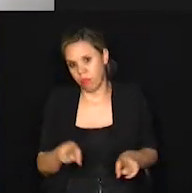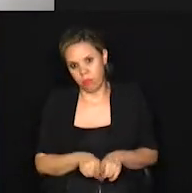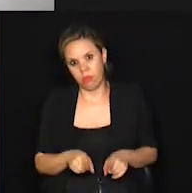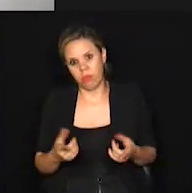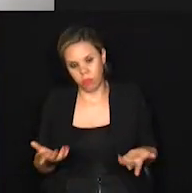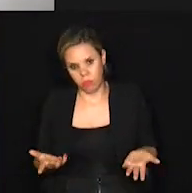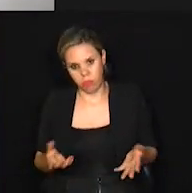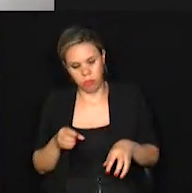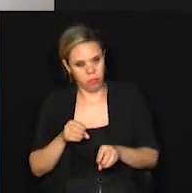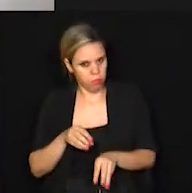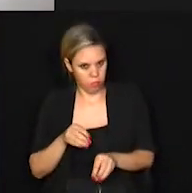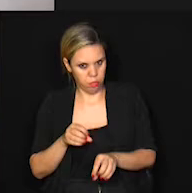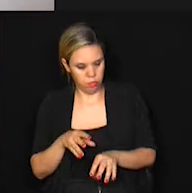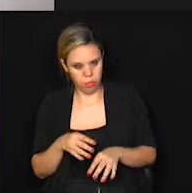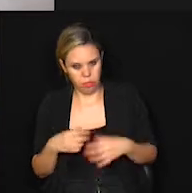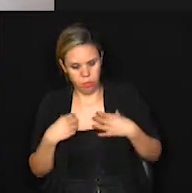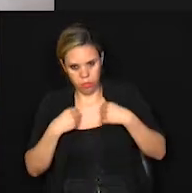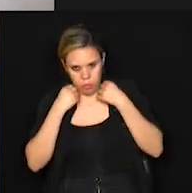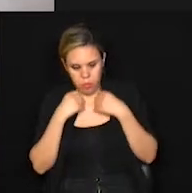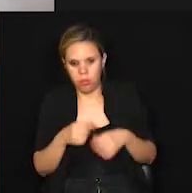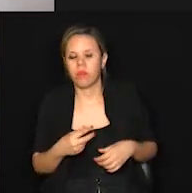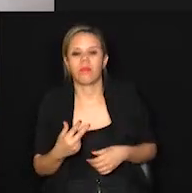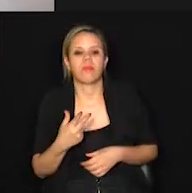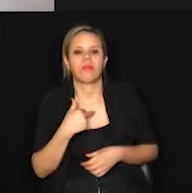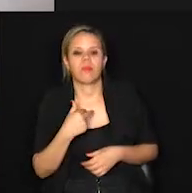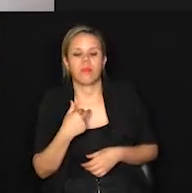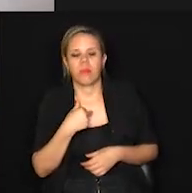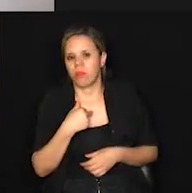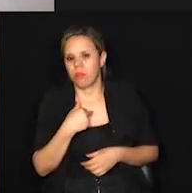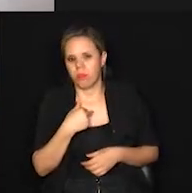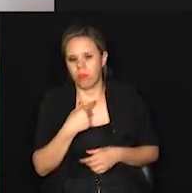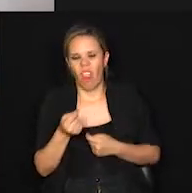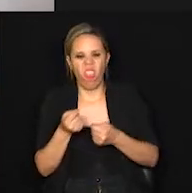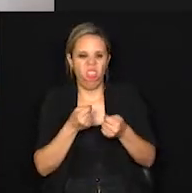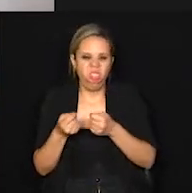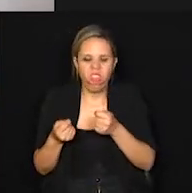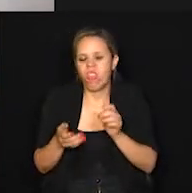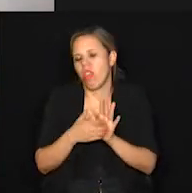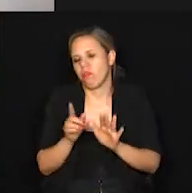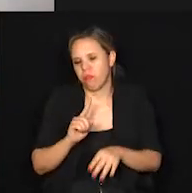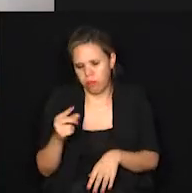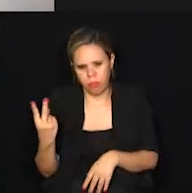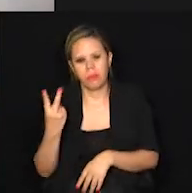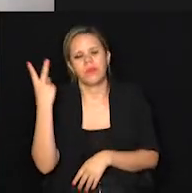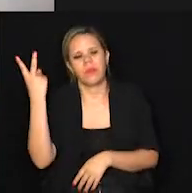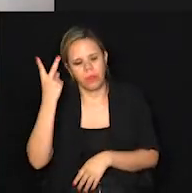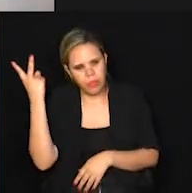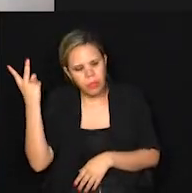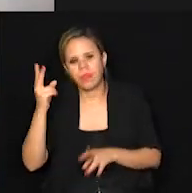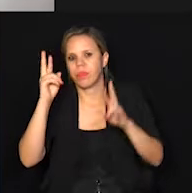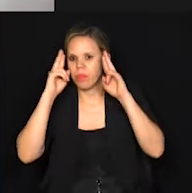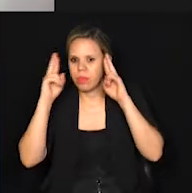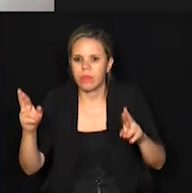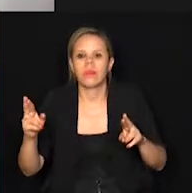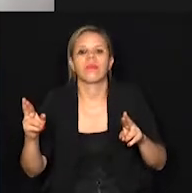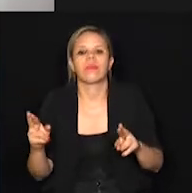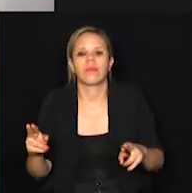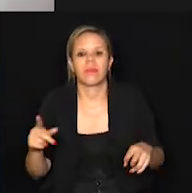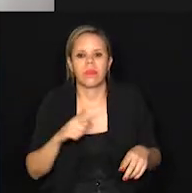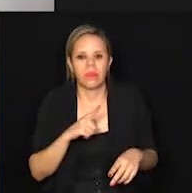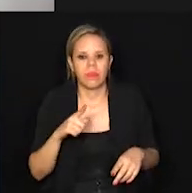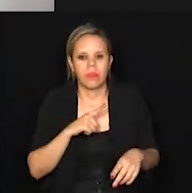Então, educação, ela não pode ser uma mercadoria, ela tem que ser valorizada, ela tem que ser respeitada e tem que